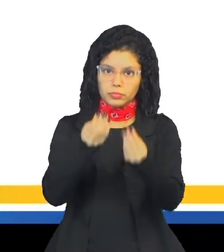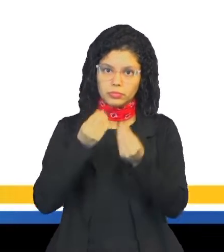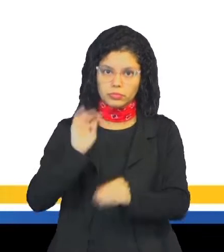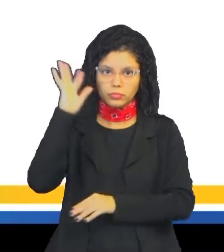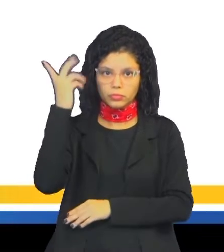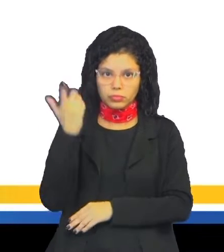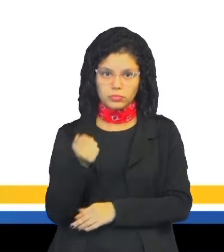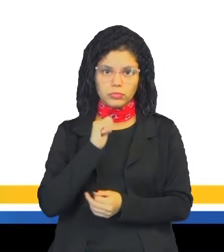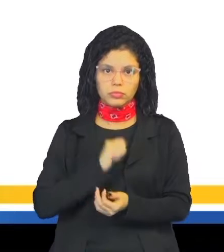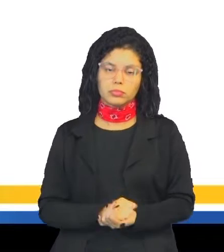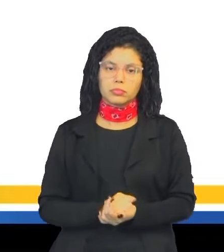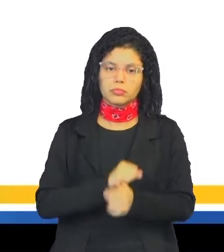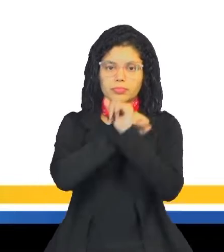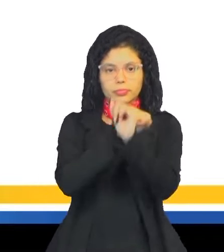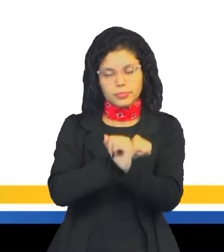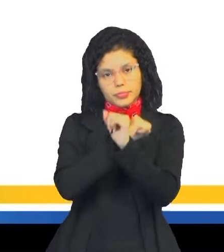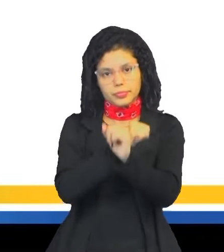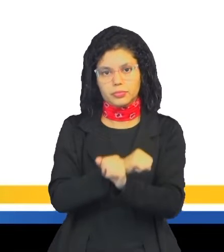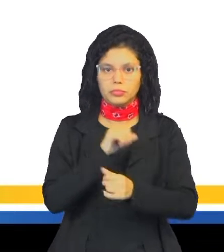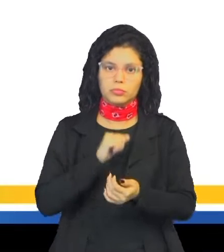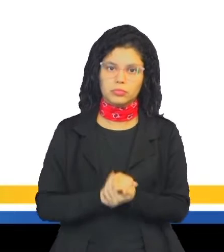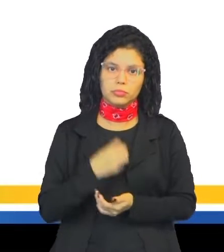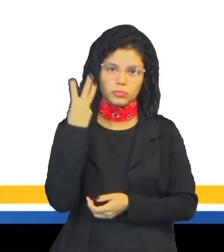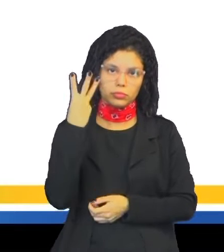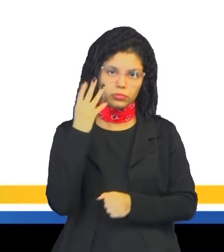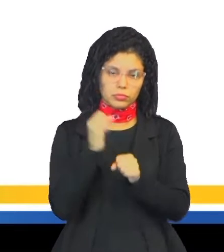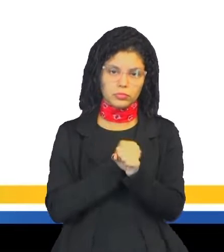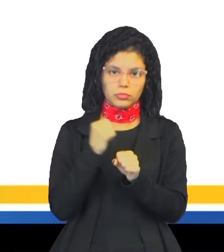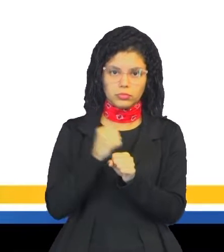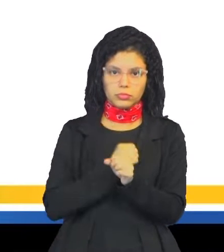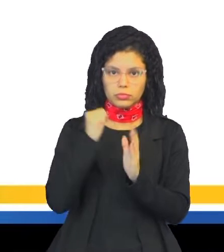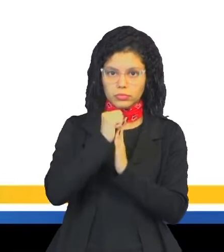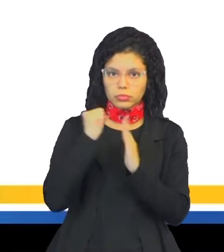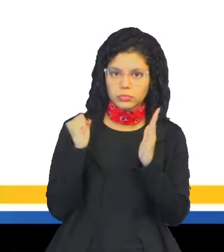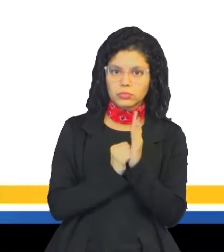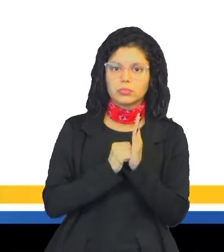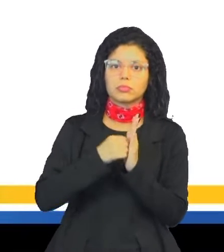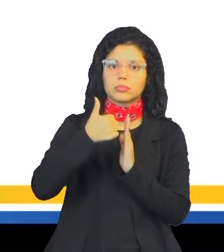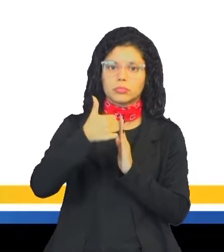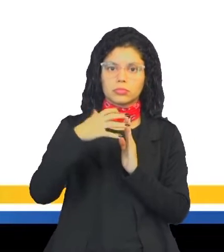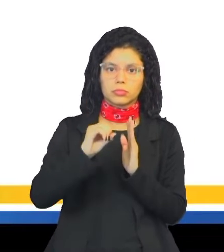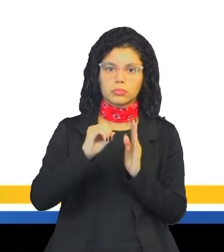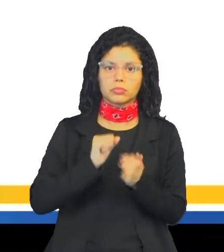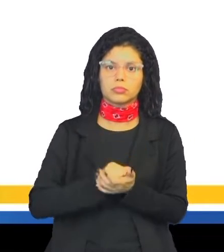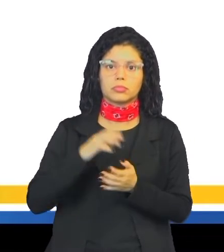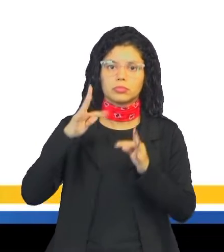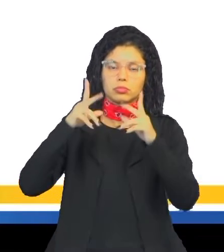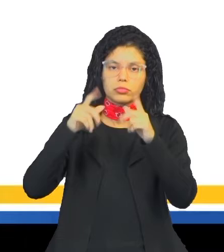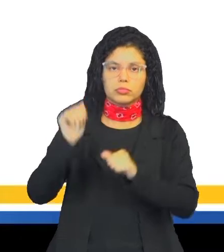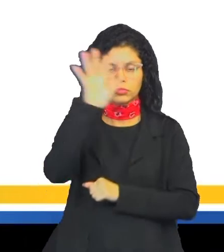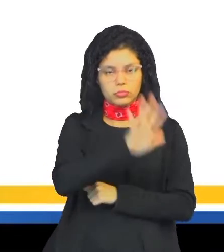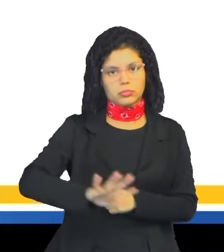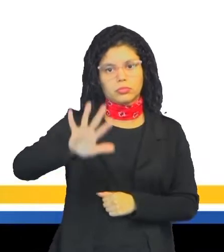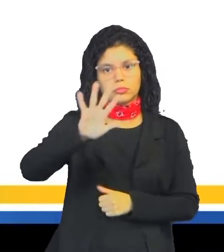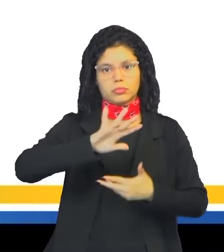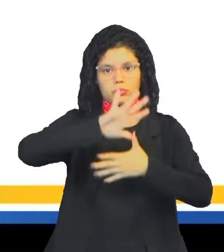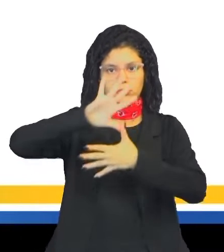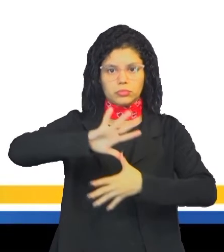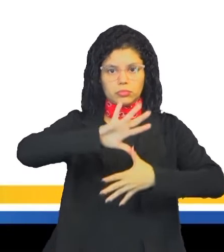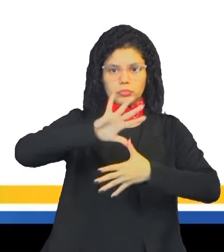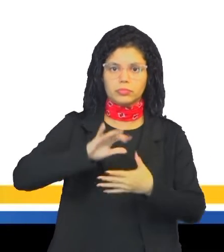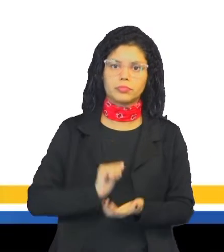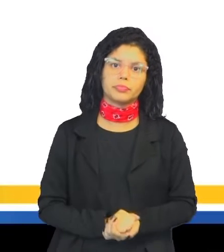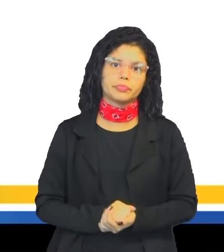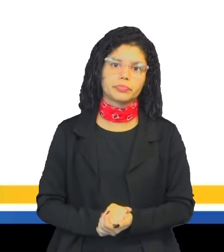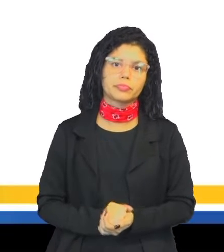mais recebeu africanos para serem escravizados ao longo de 3 séculos em todo o continente americano.